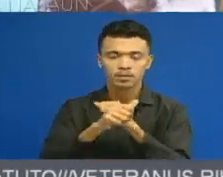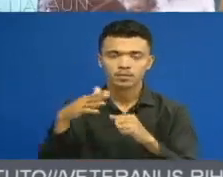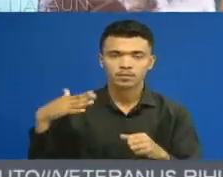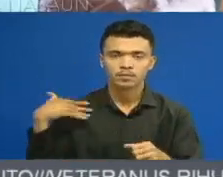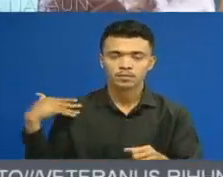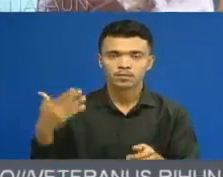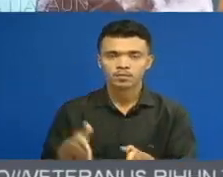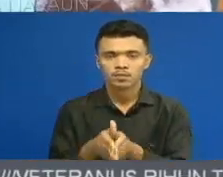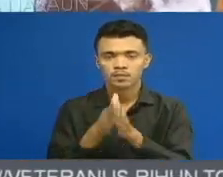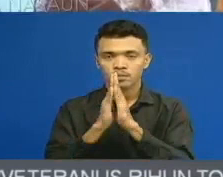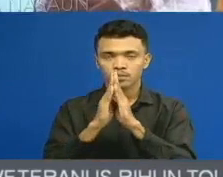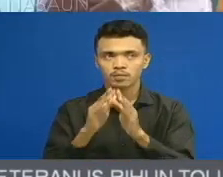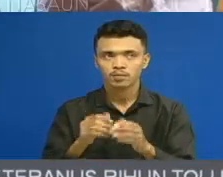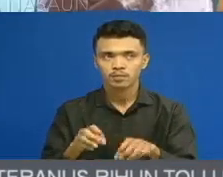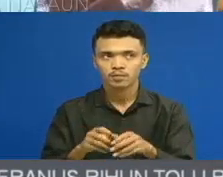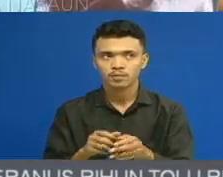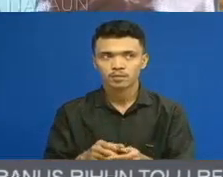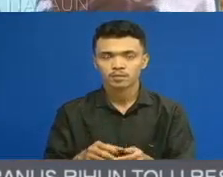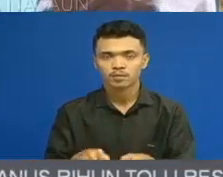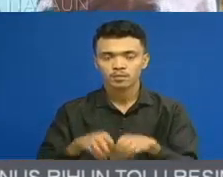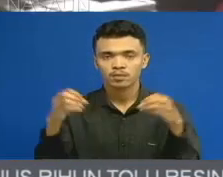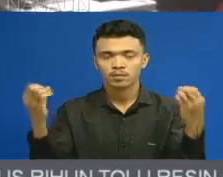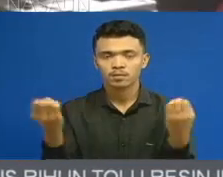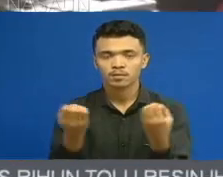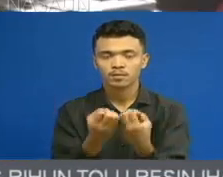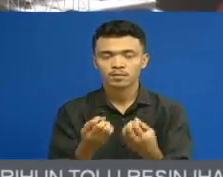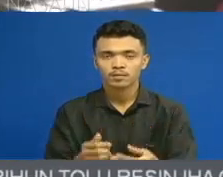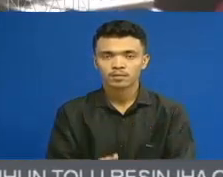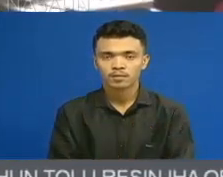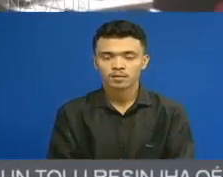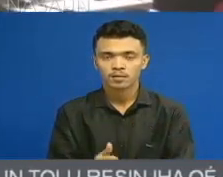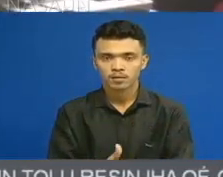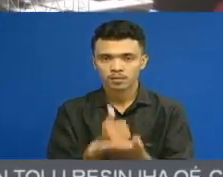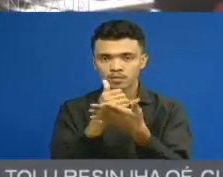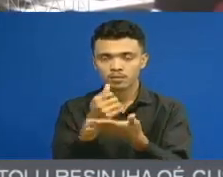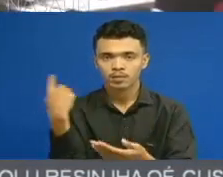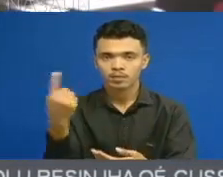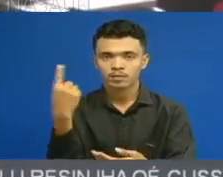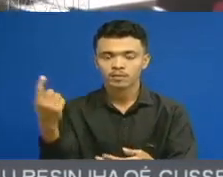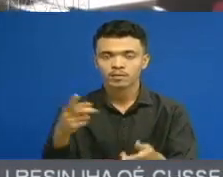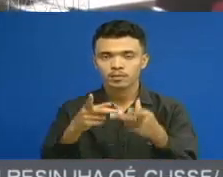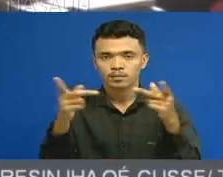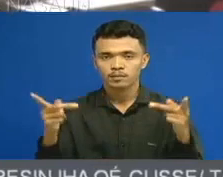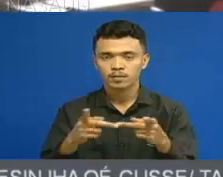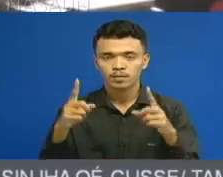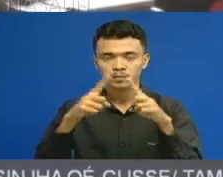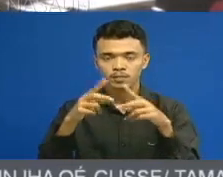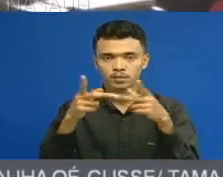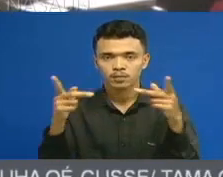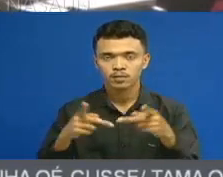Cacavei Husuba Friends of Los Palos Mornington Península. A tua apoio na fatin facilidade ba Centro